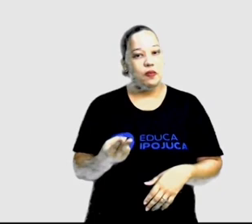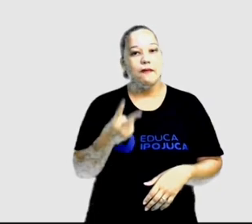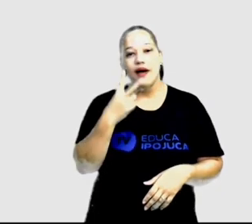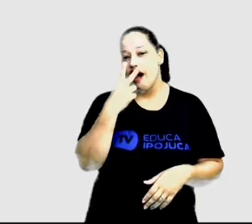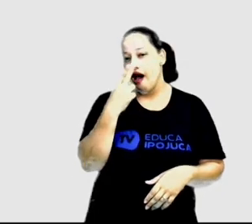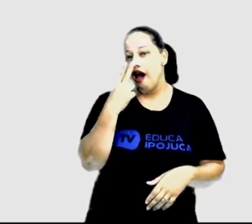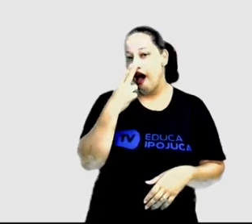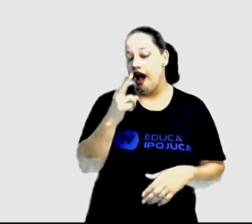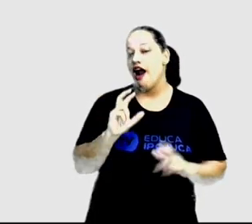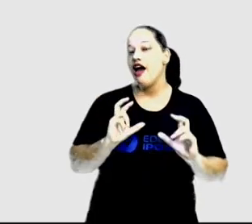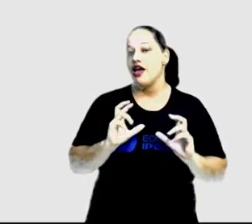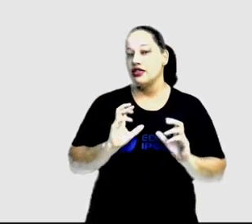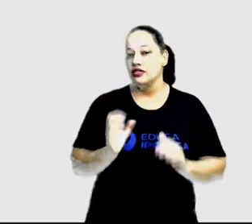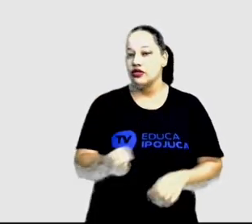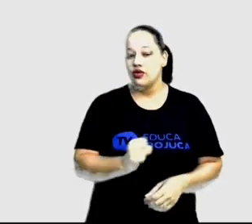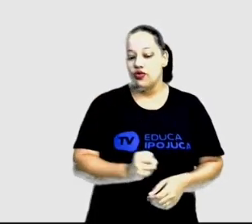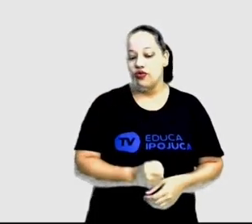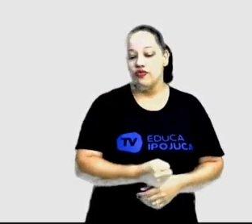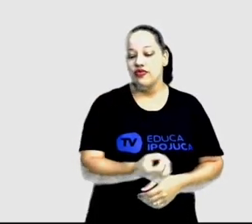dado?